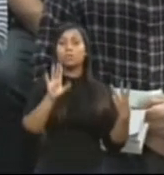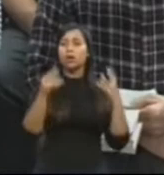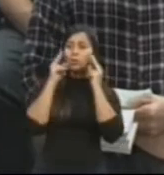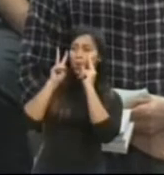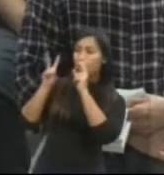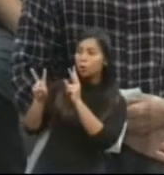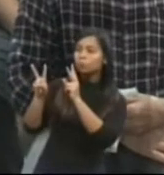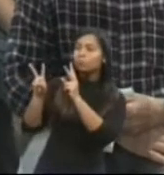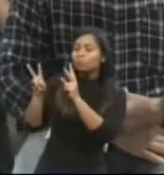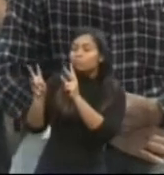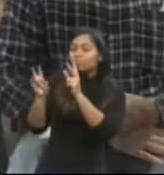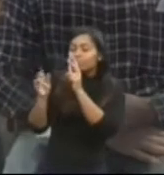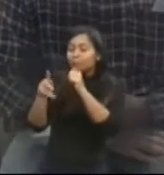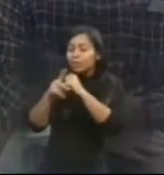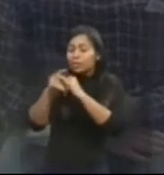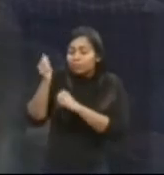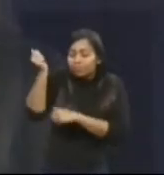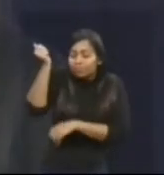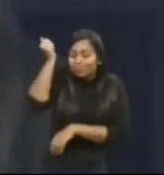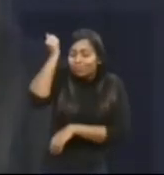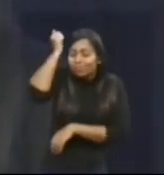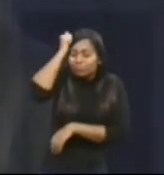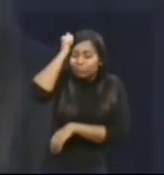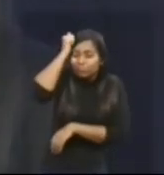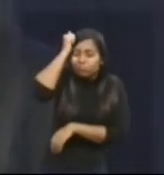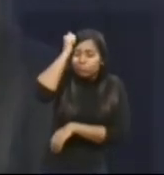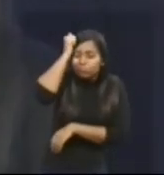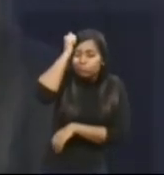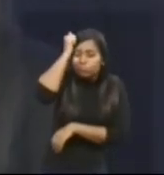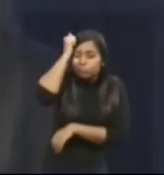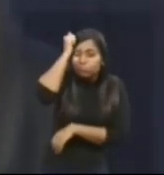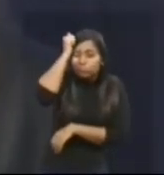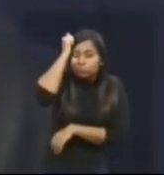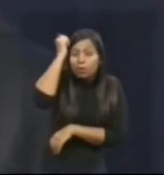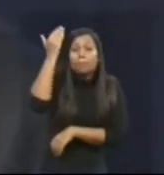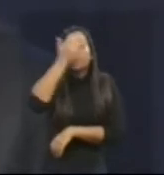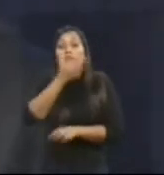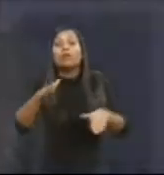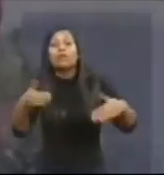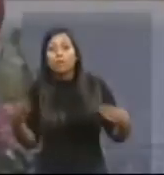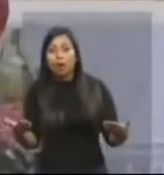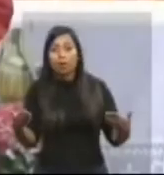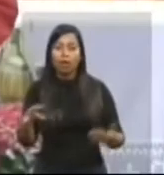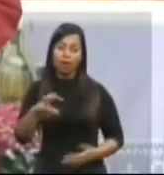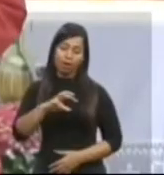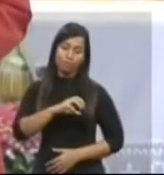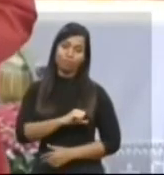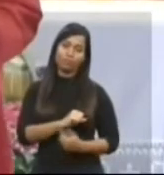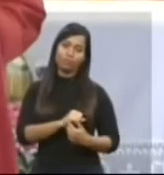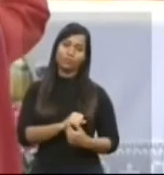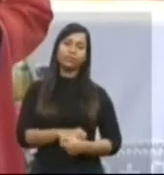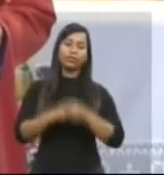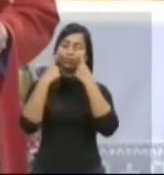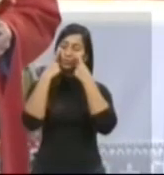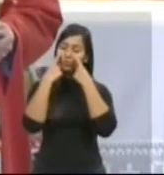se arrepender. E prova do seu arrependimento foi a prova de amor. E